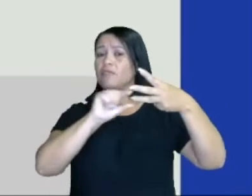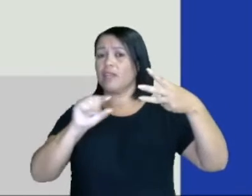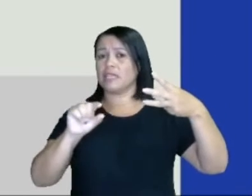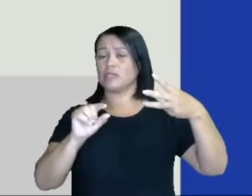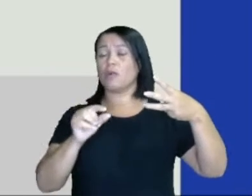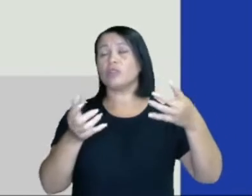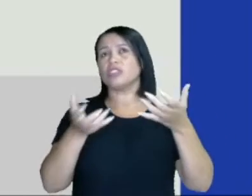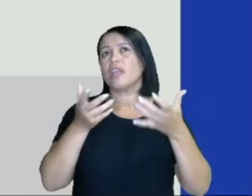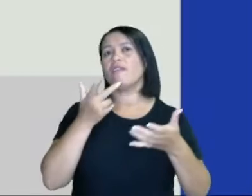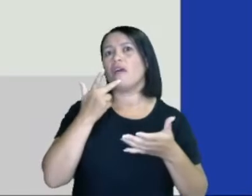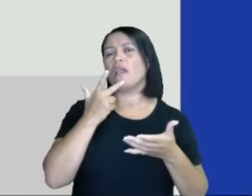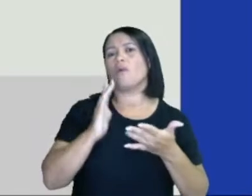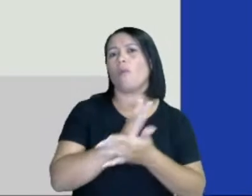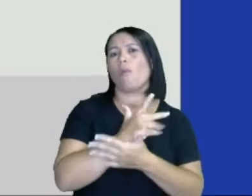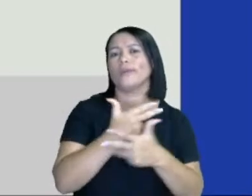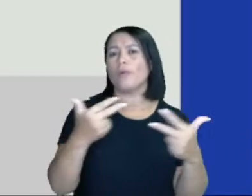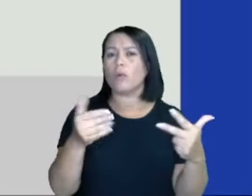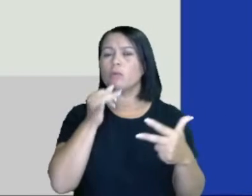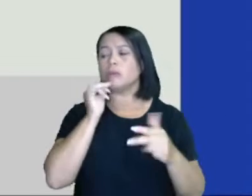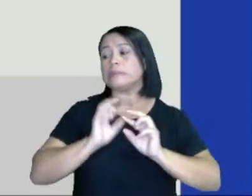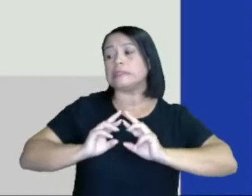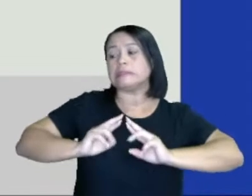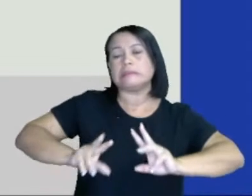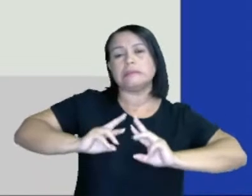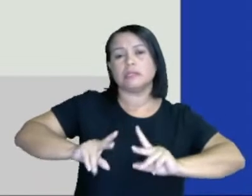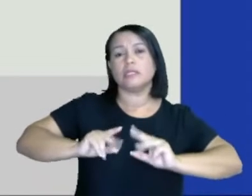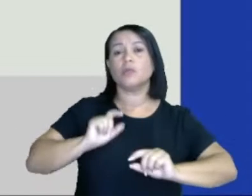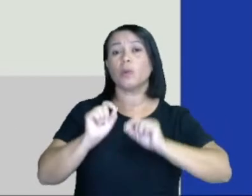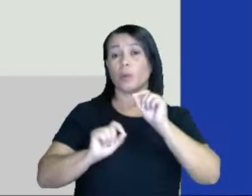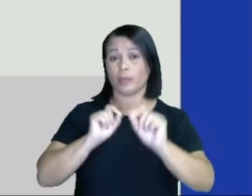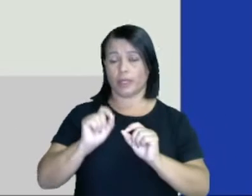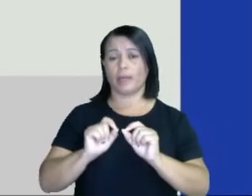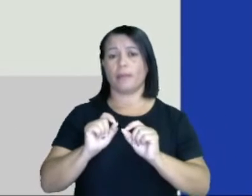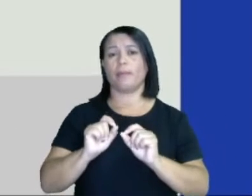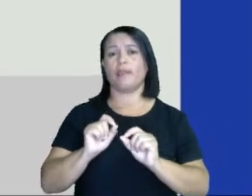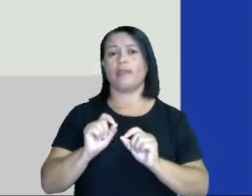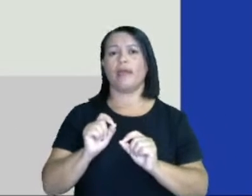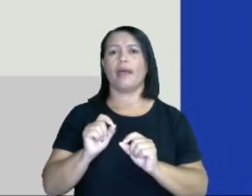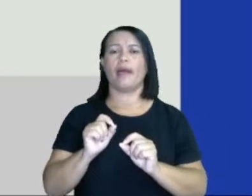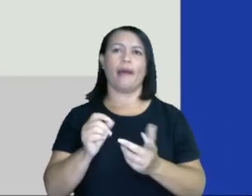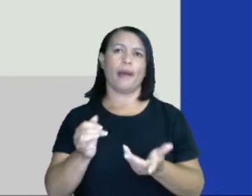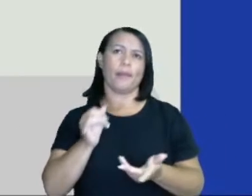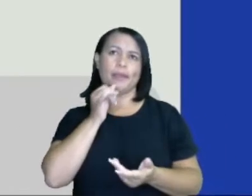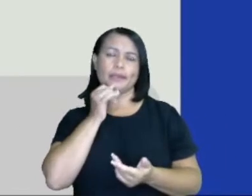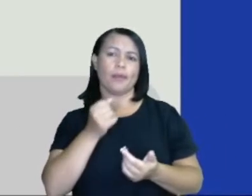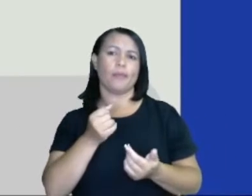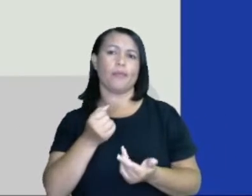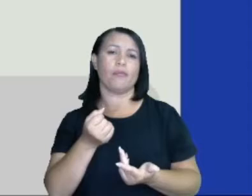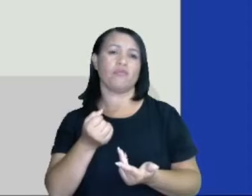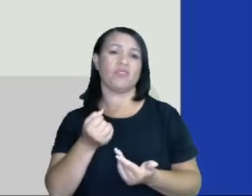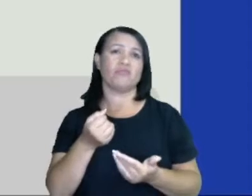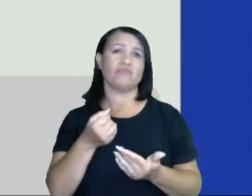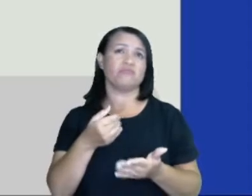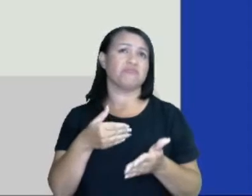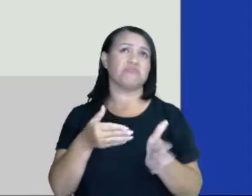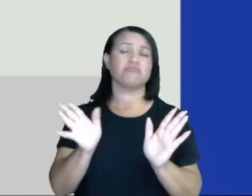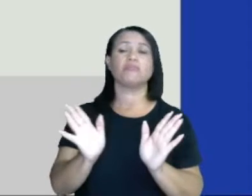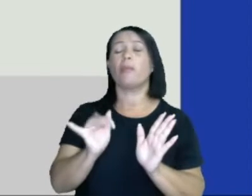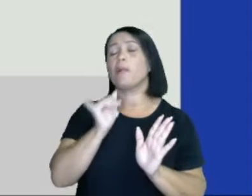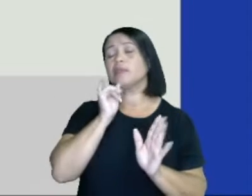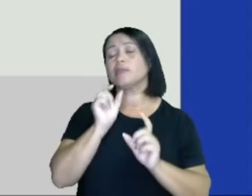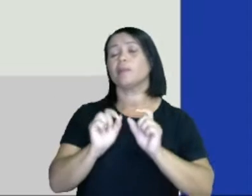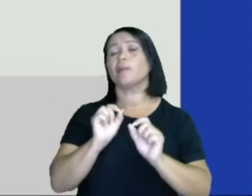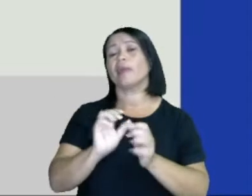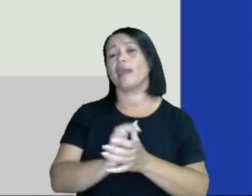a gente quer falar de situações de indiferença, a gente pode dizer assim, me dá igual ou não me importa, né?